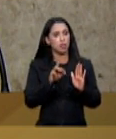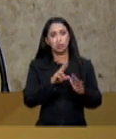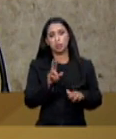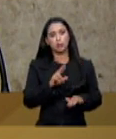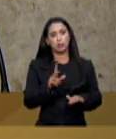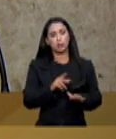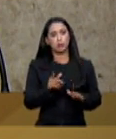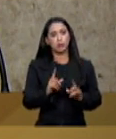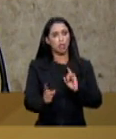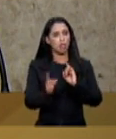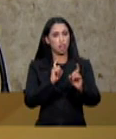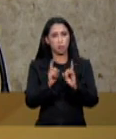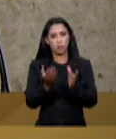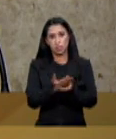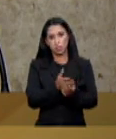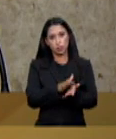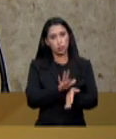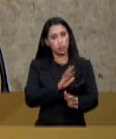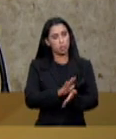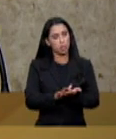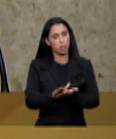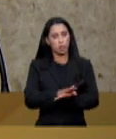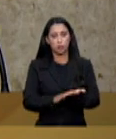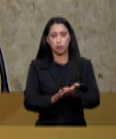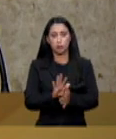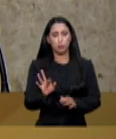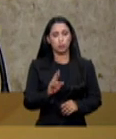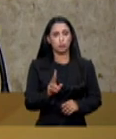processo administrativo. E a